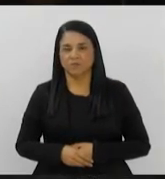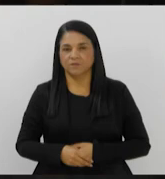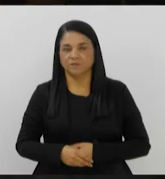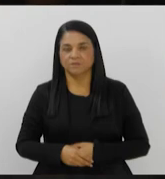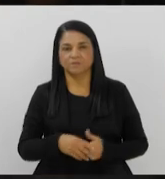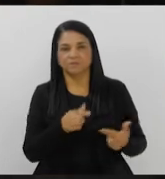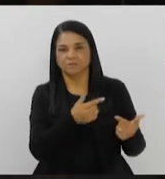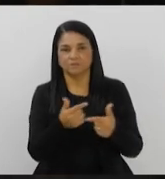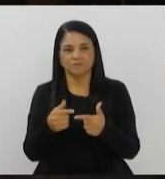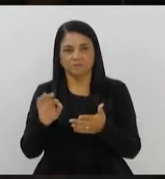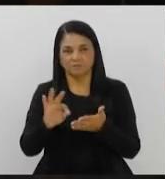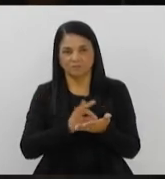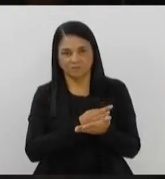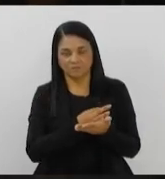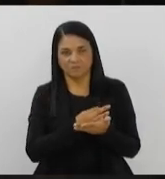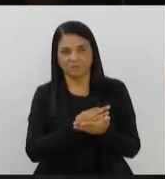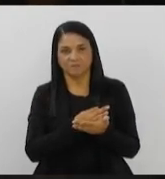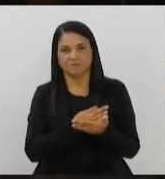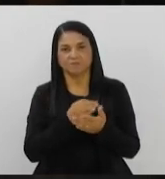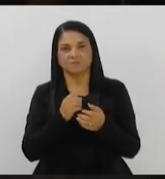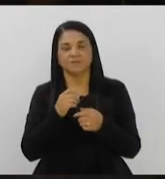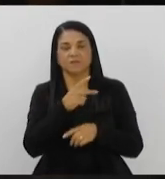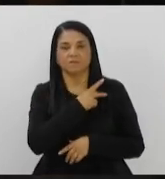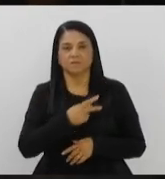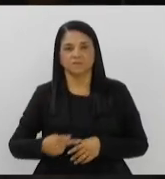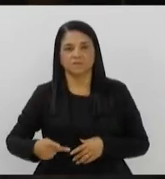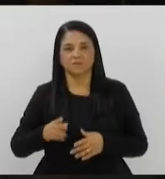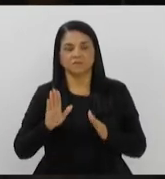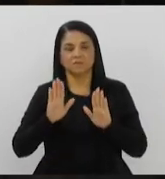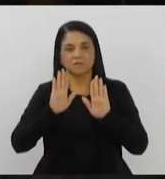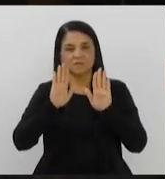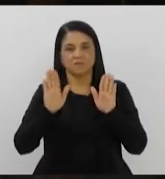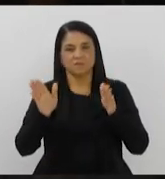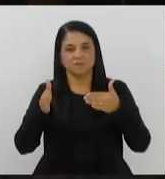Não havendo mais oradores inscritos, a presidência declara